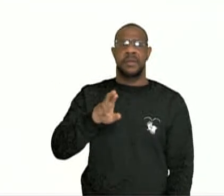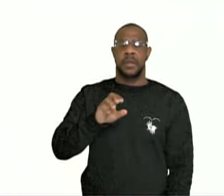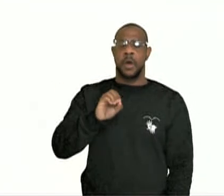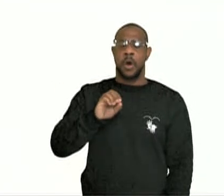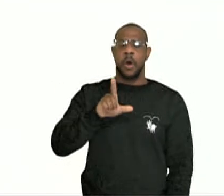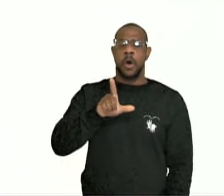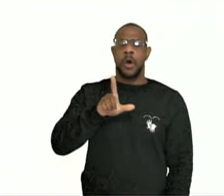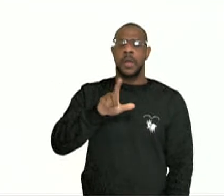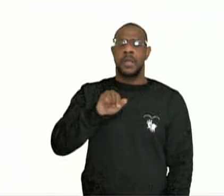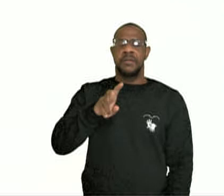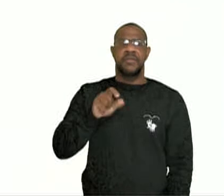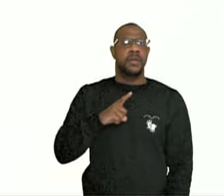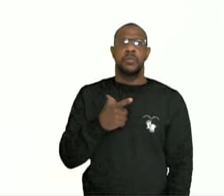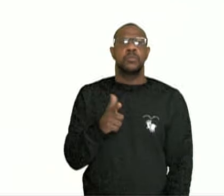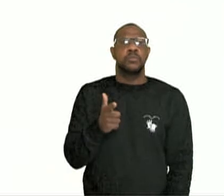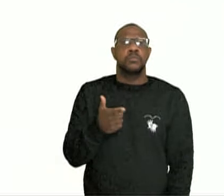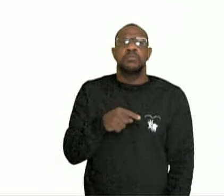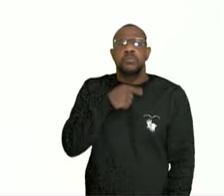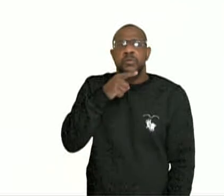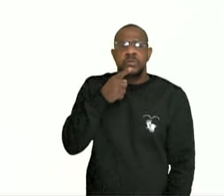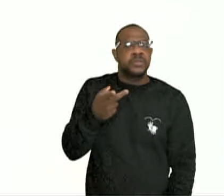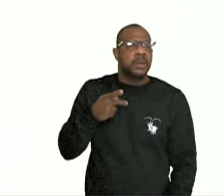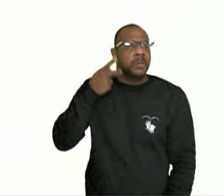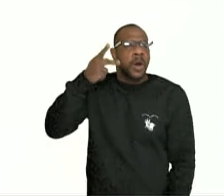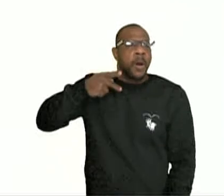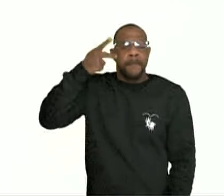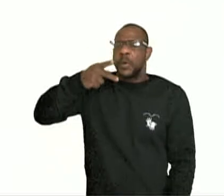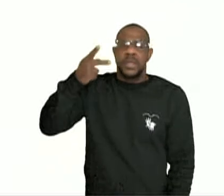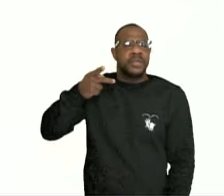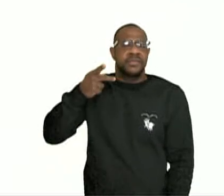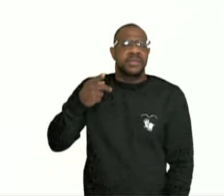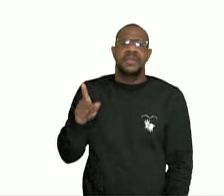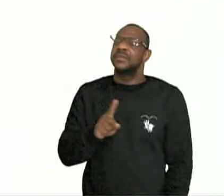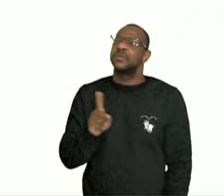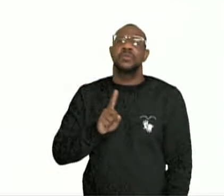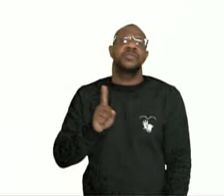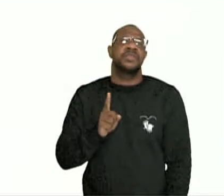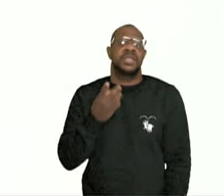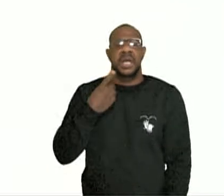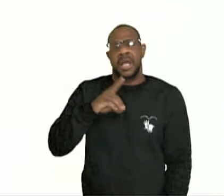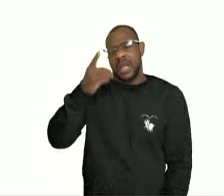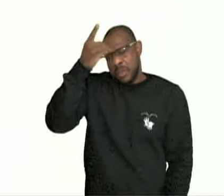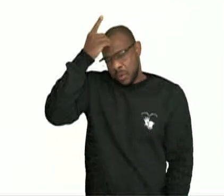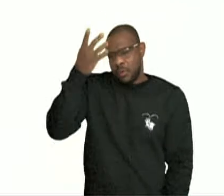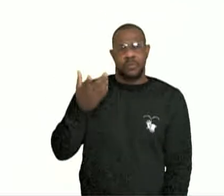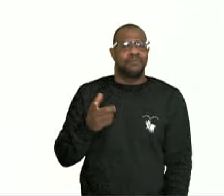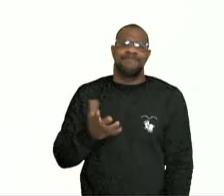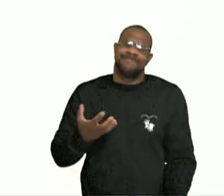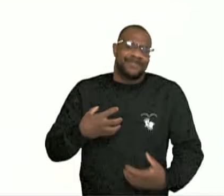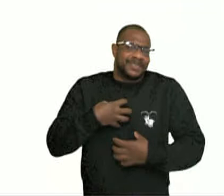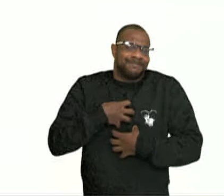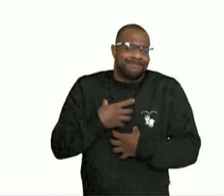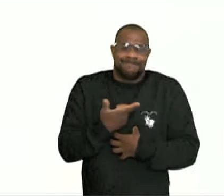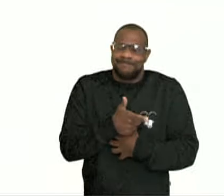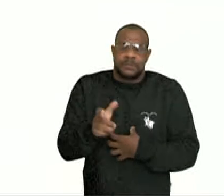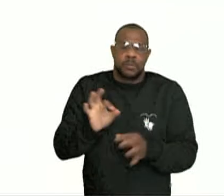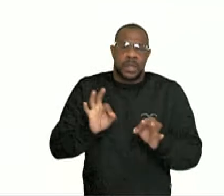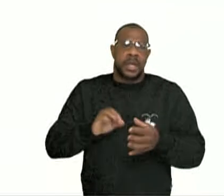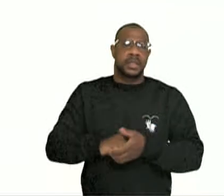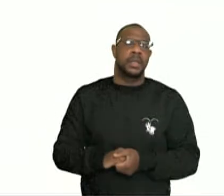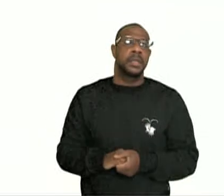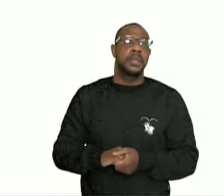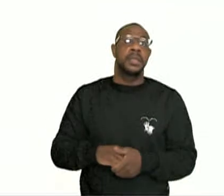do pai e vai enfrentar aí uma resistência, Qual foi a opção? O parlamento, então,